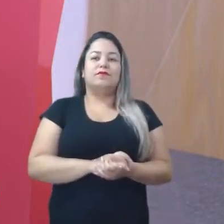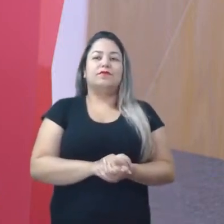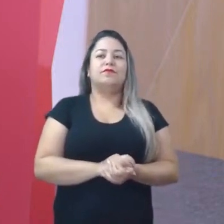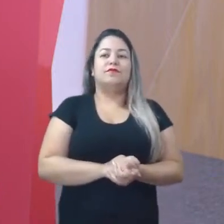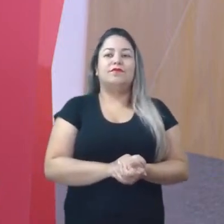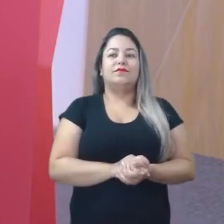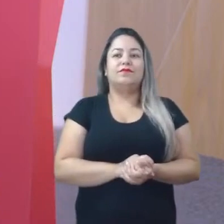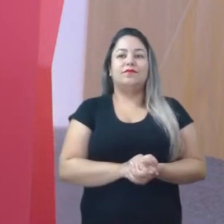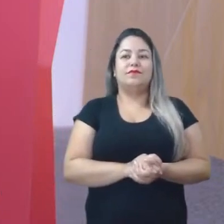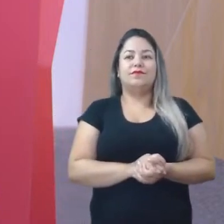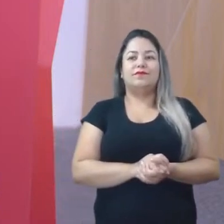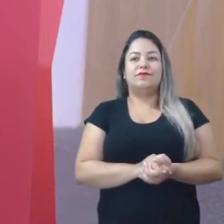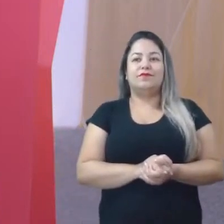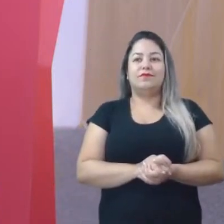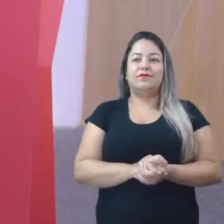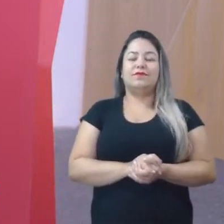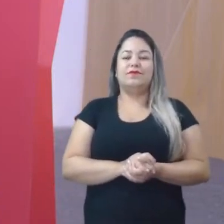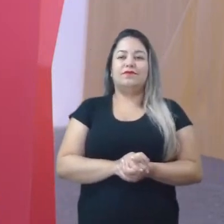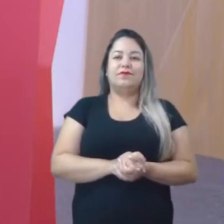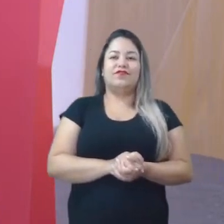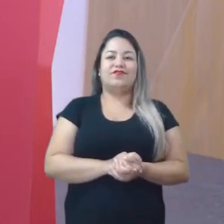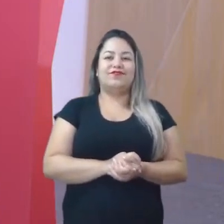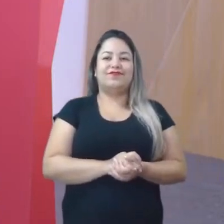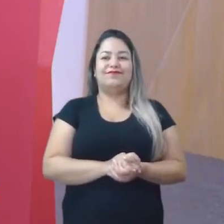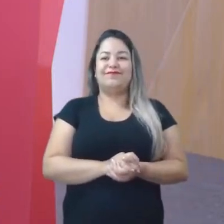Está me ouvindo?